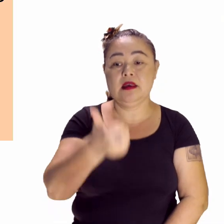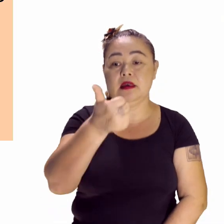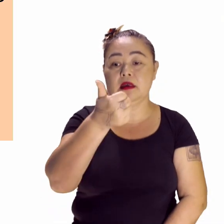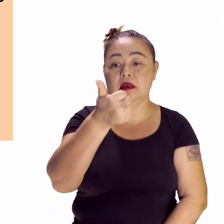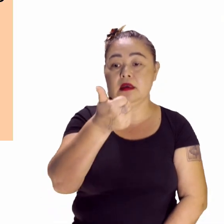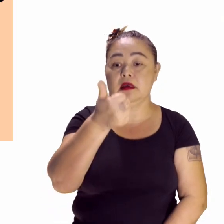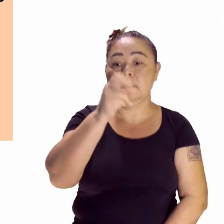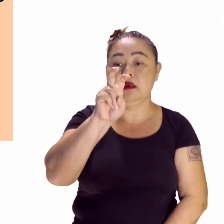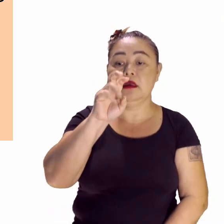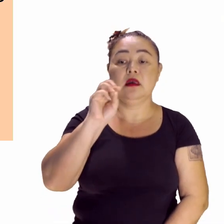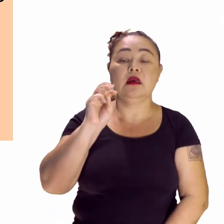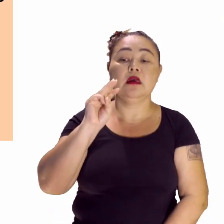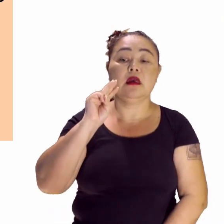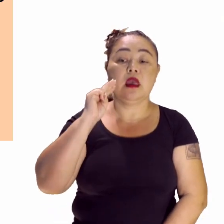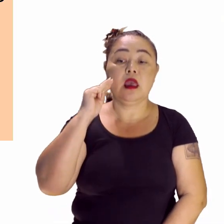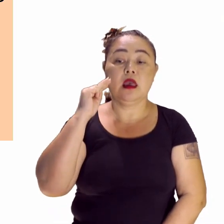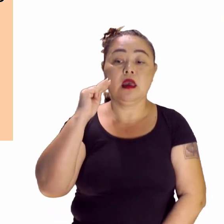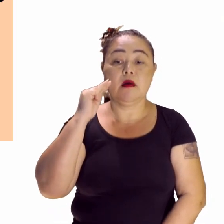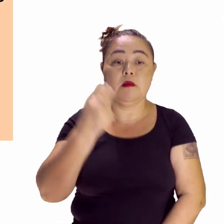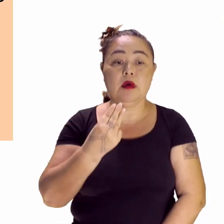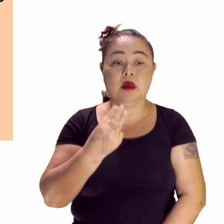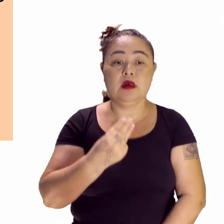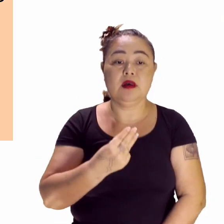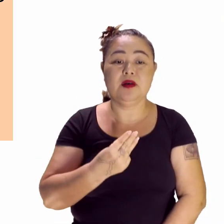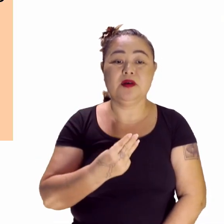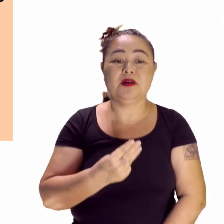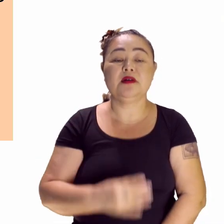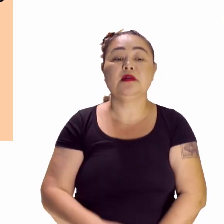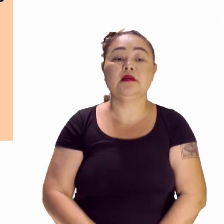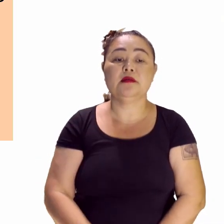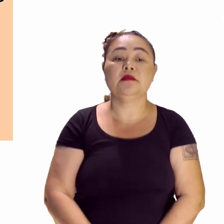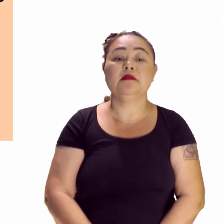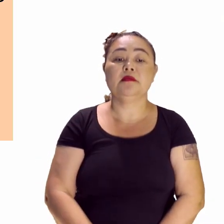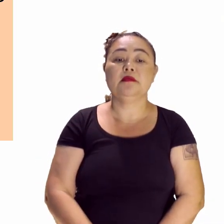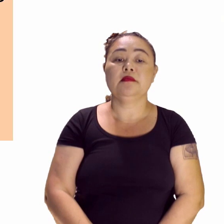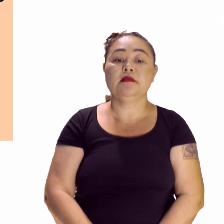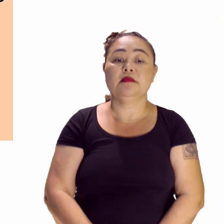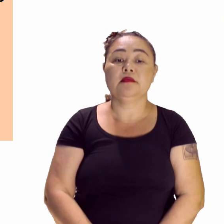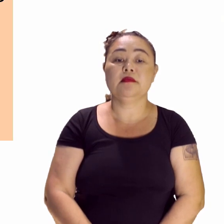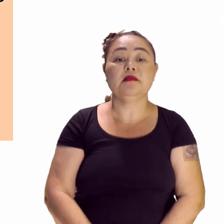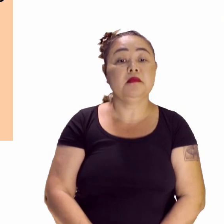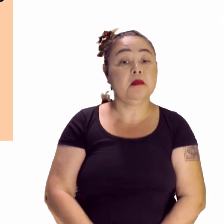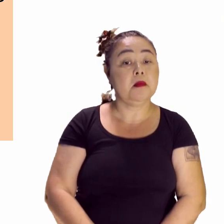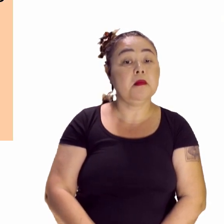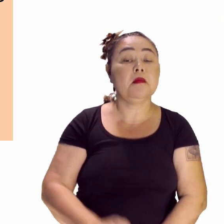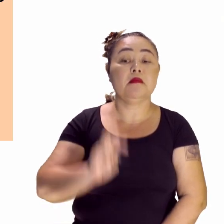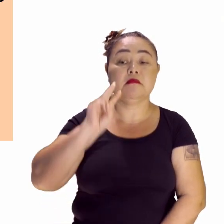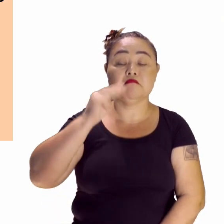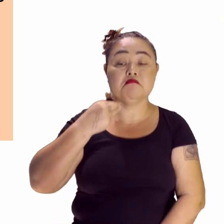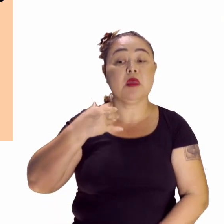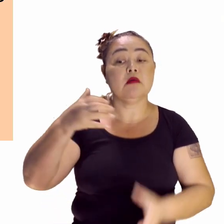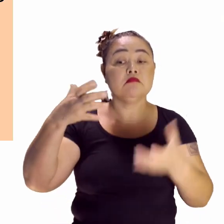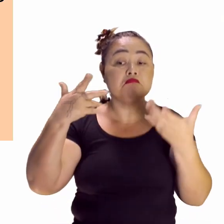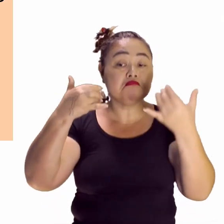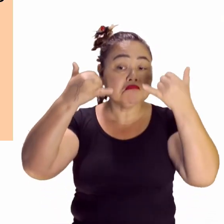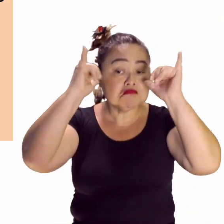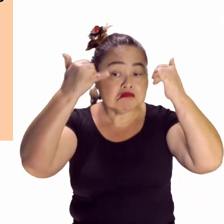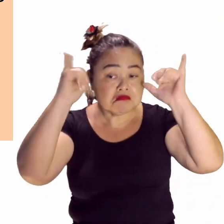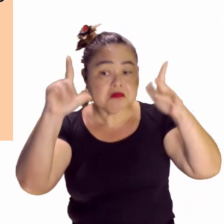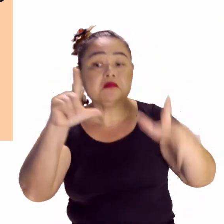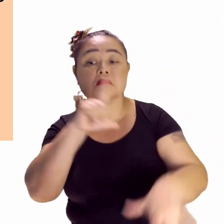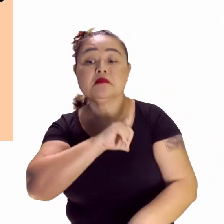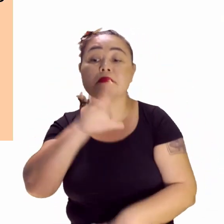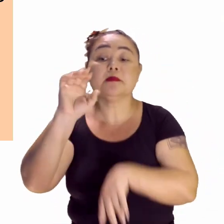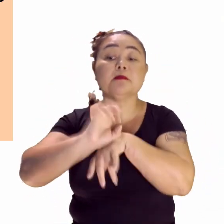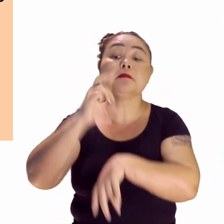vai 15 Aí sim ó milhões de cabeças de gado aqui em Rondônia já